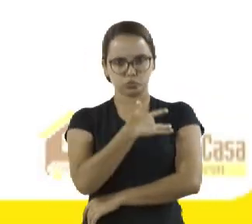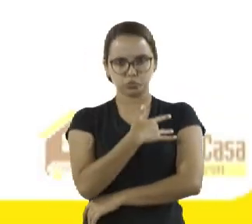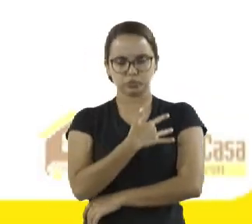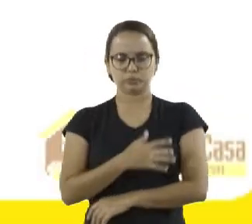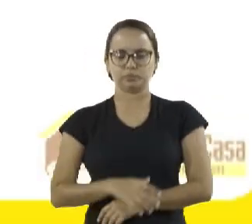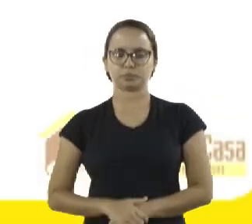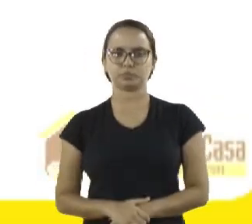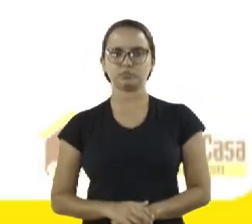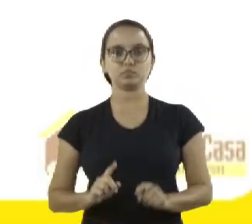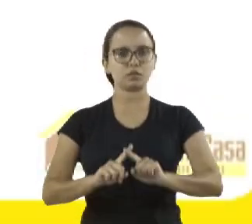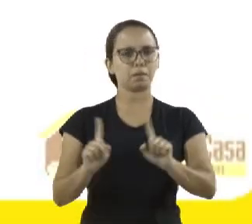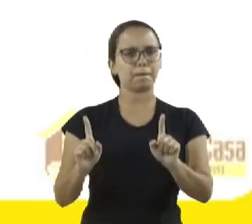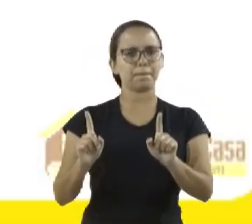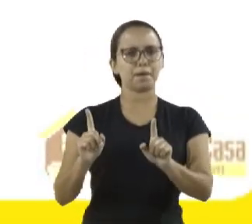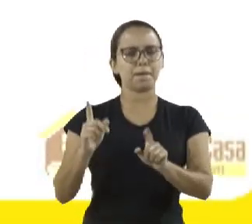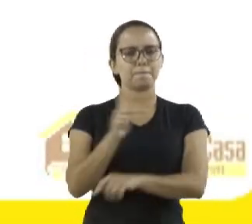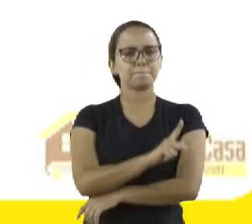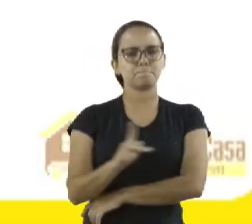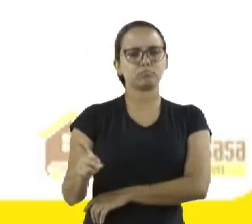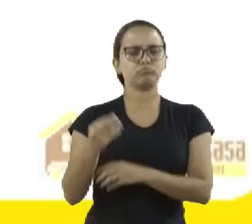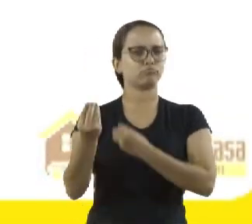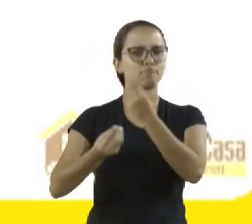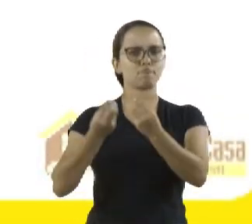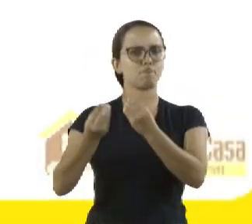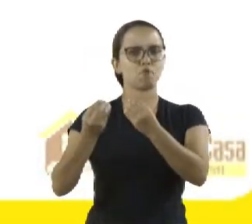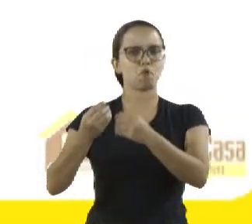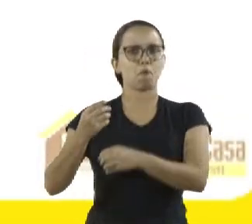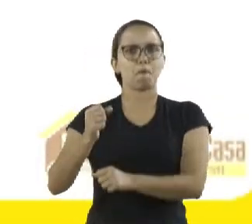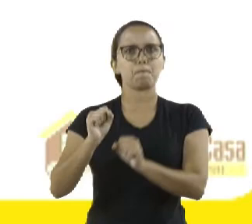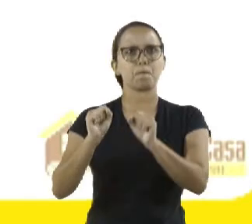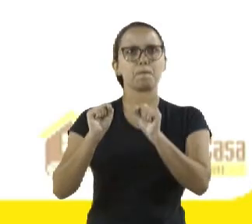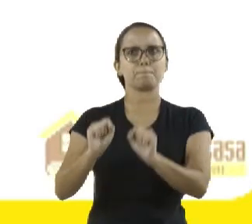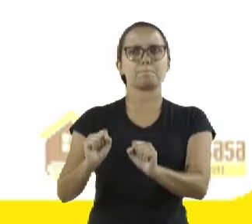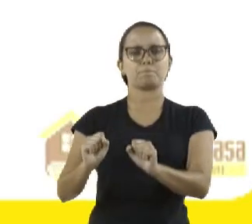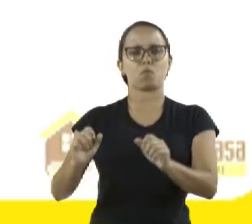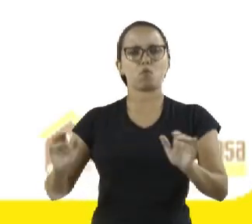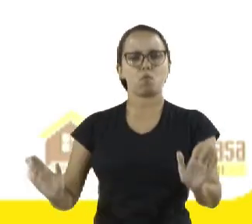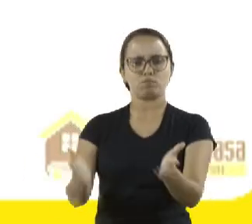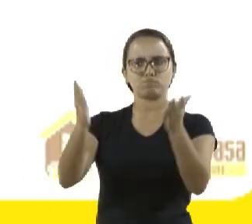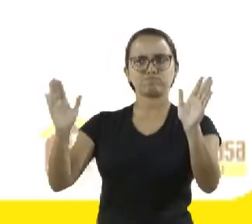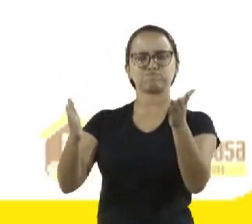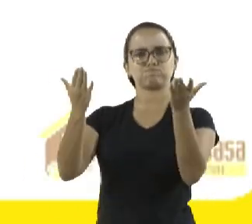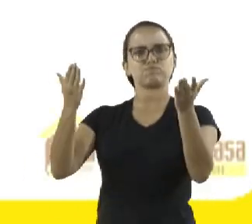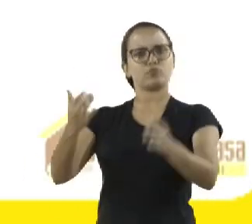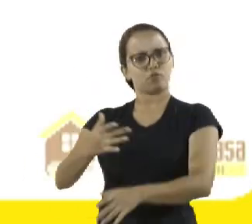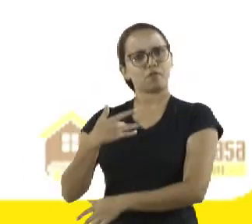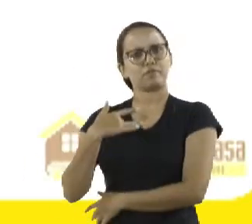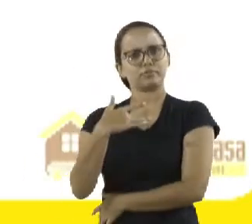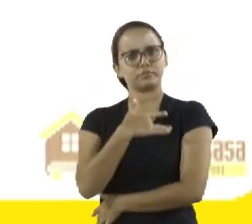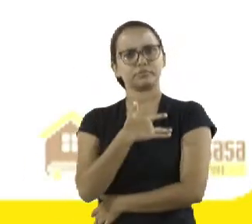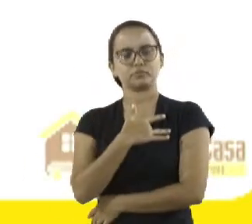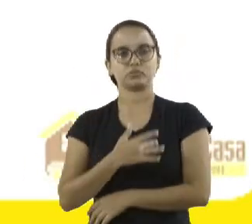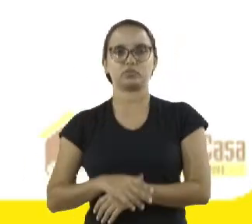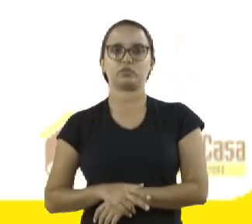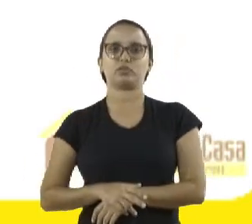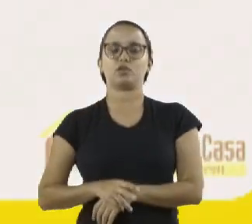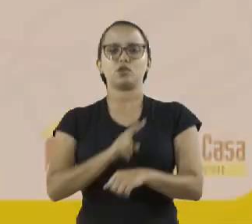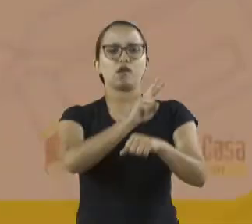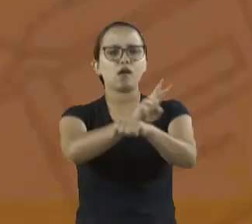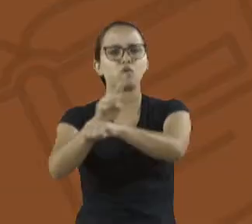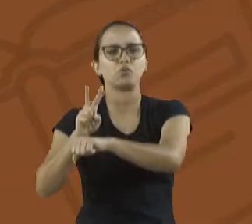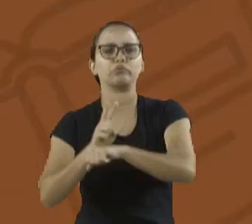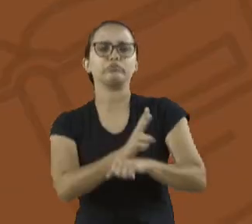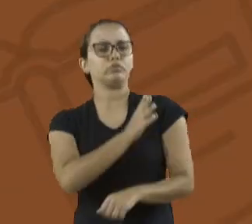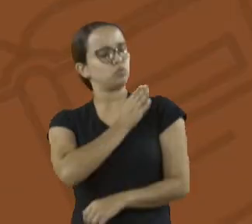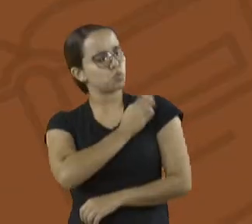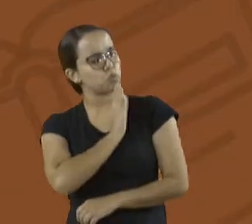Professor, e como eu posso melhorar mais ainda a minha saúde? Cuidando do nosso coração, não é verdade? Praticando atividades